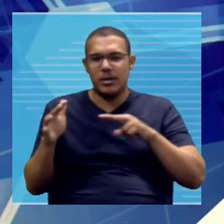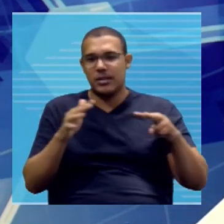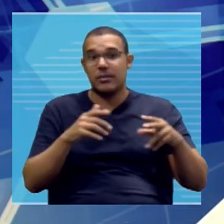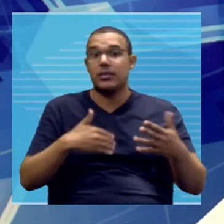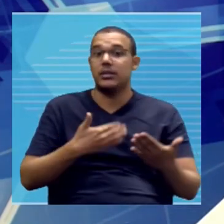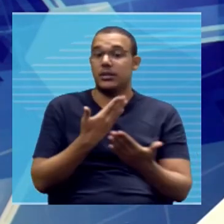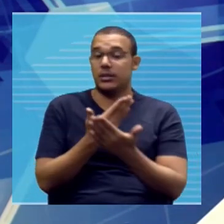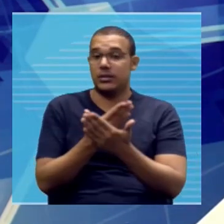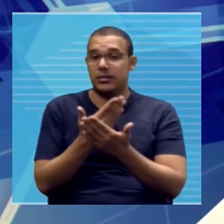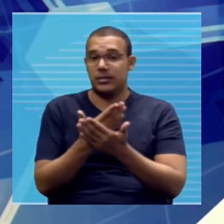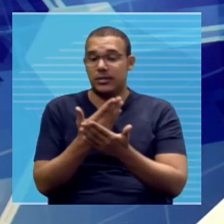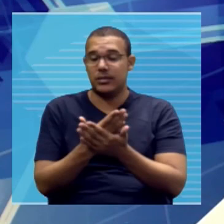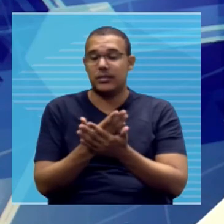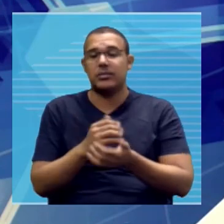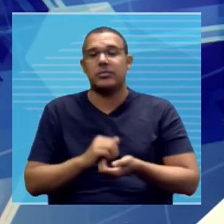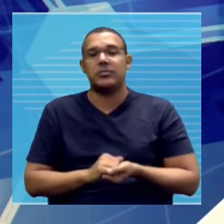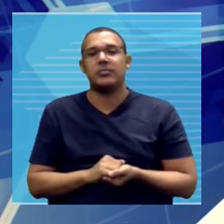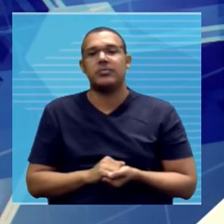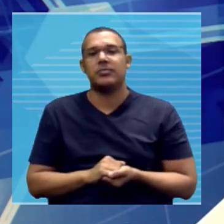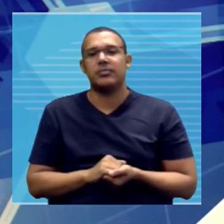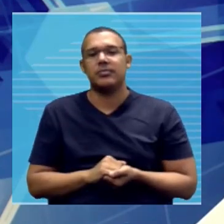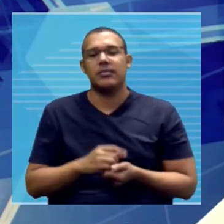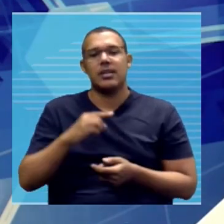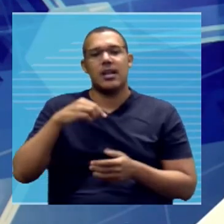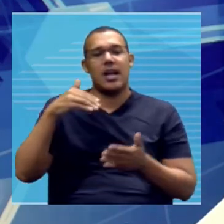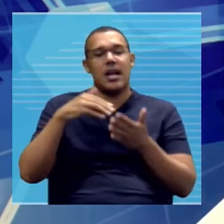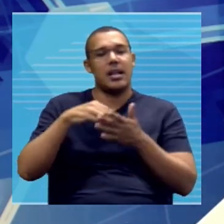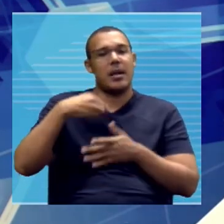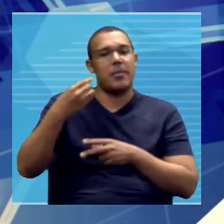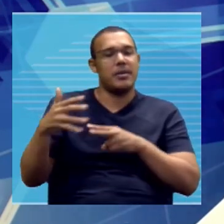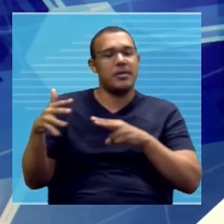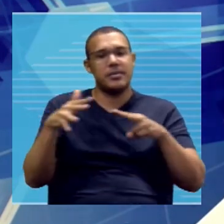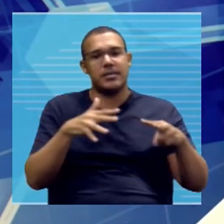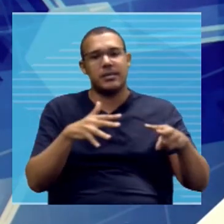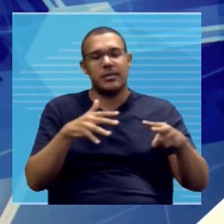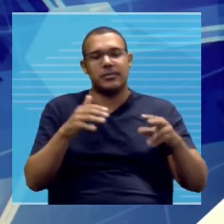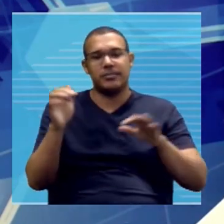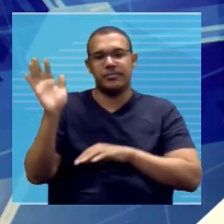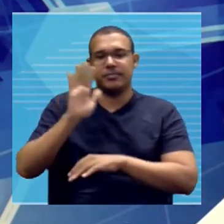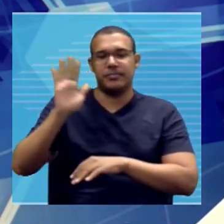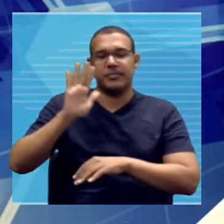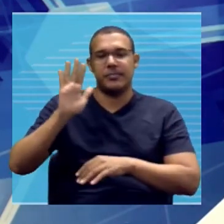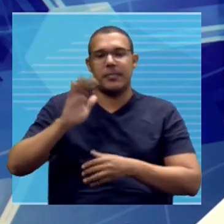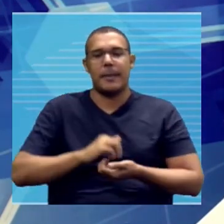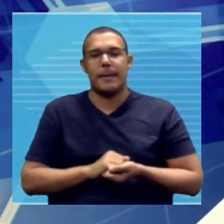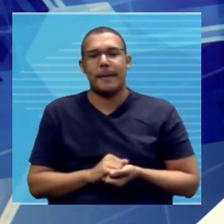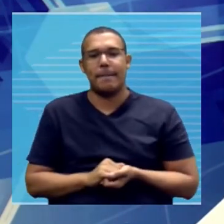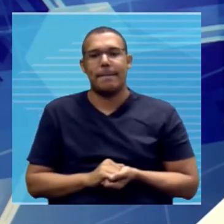Estudem, viu? Que eu tô de olho em vocês. Até a próxima semana, galera. Tchau!